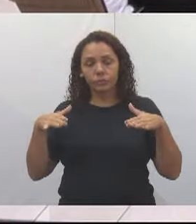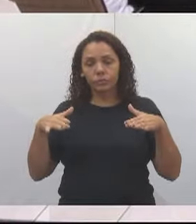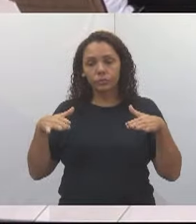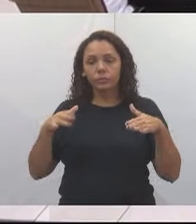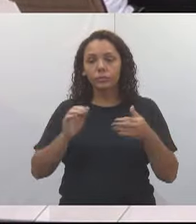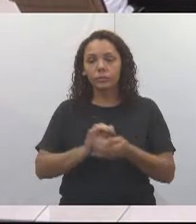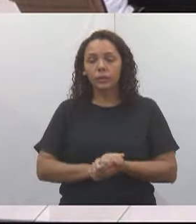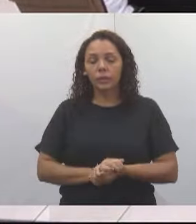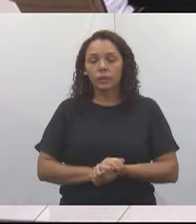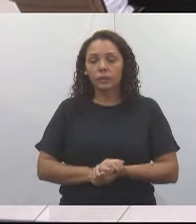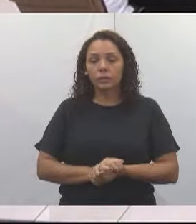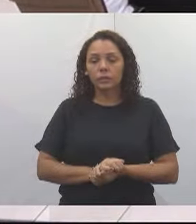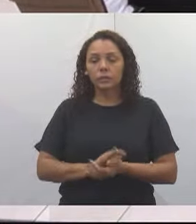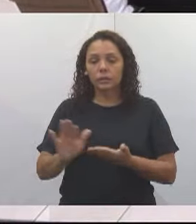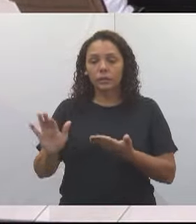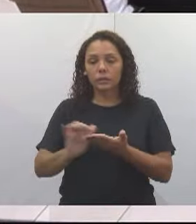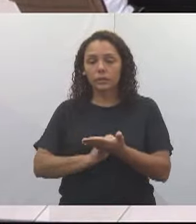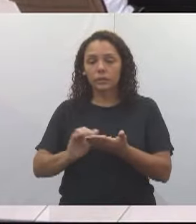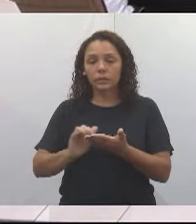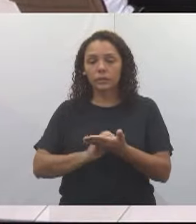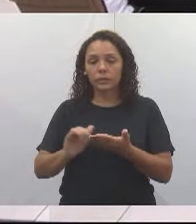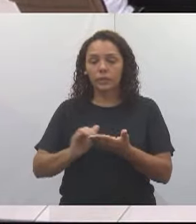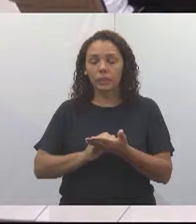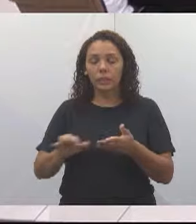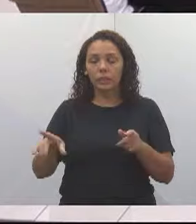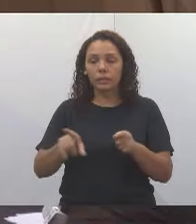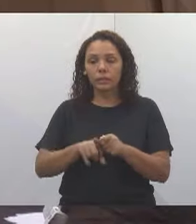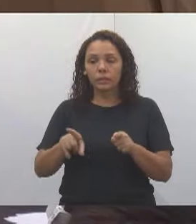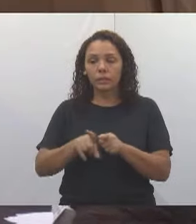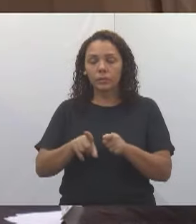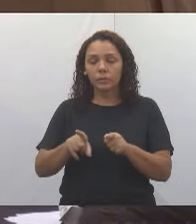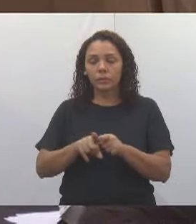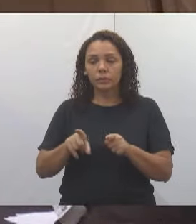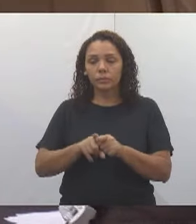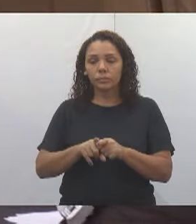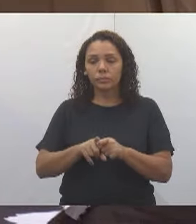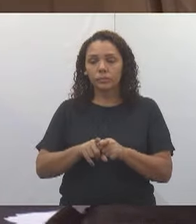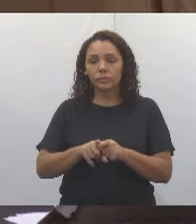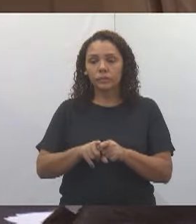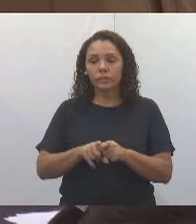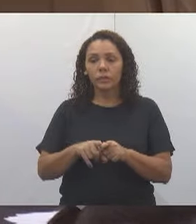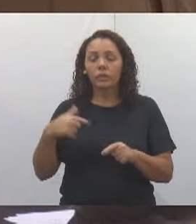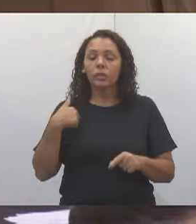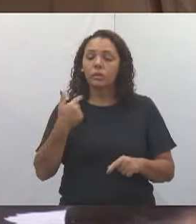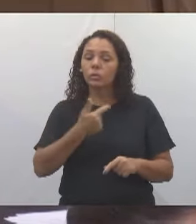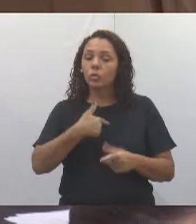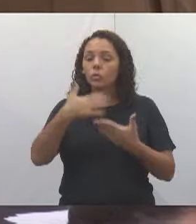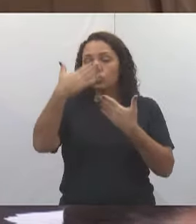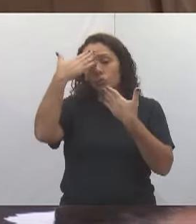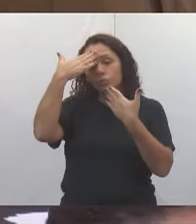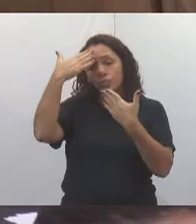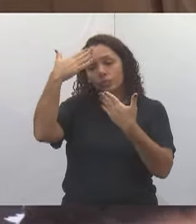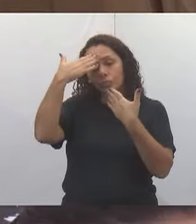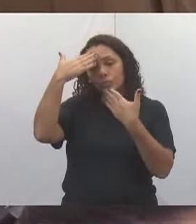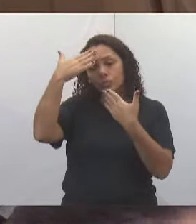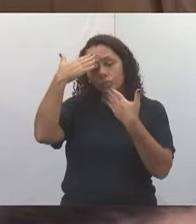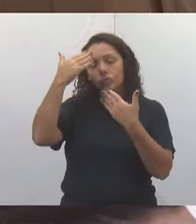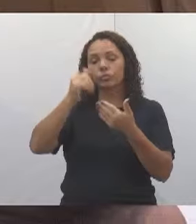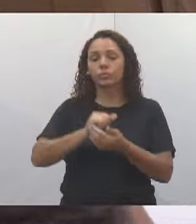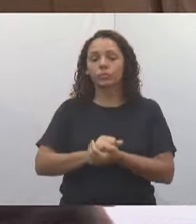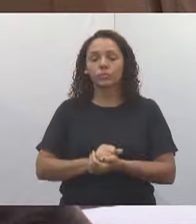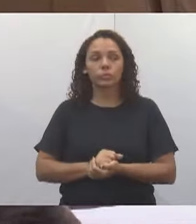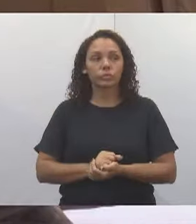doutora, tá? Da secretária de vocês aí, da pasta, que a gente tem só a agradecer, né, Cepinho,